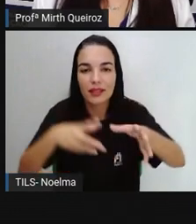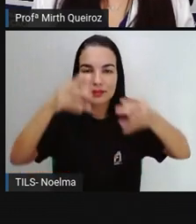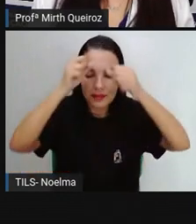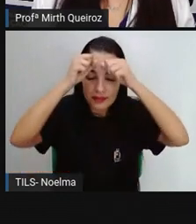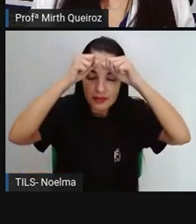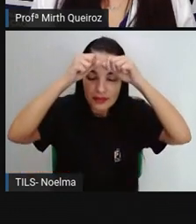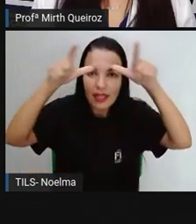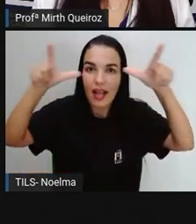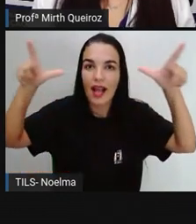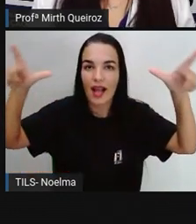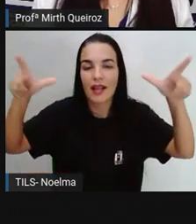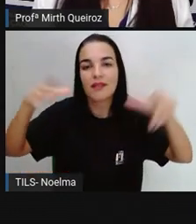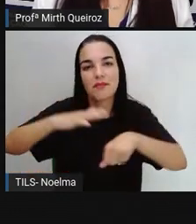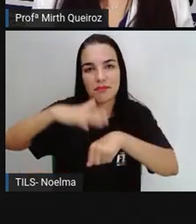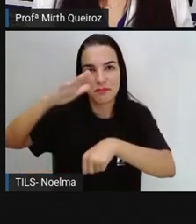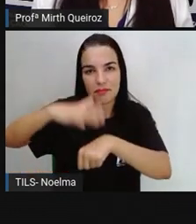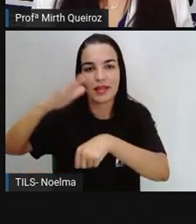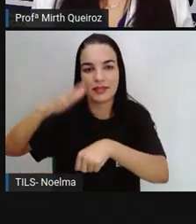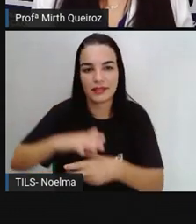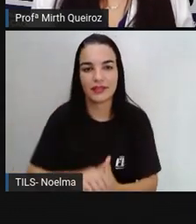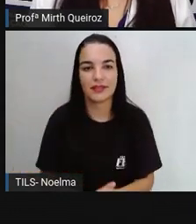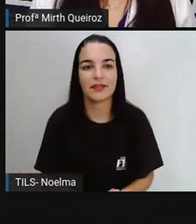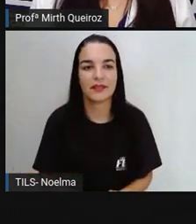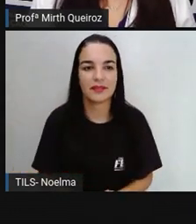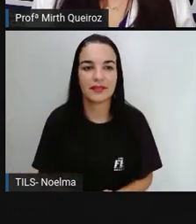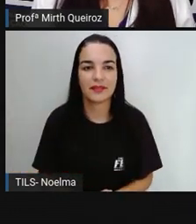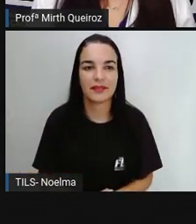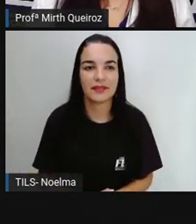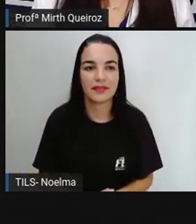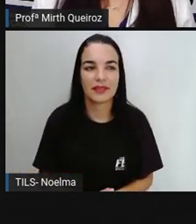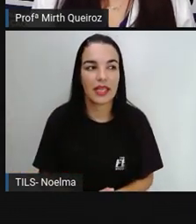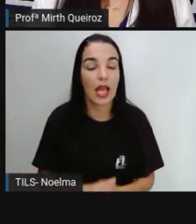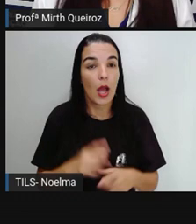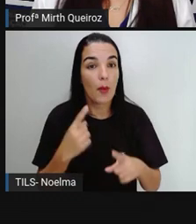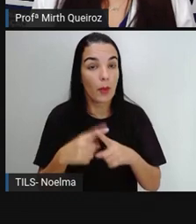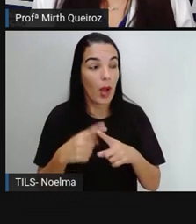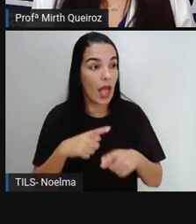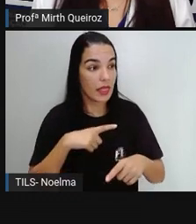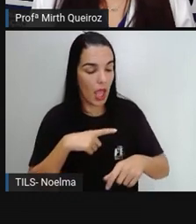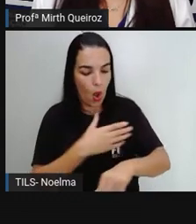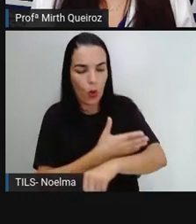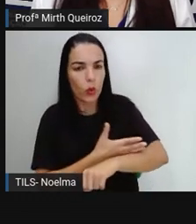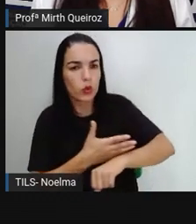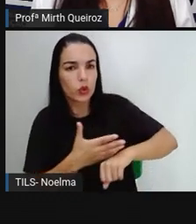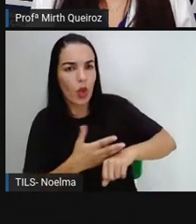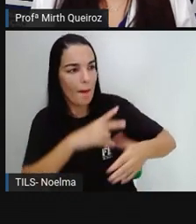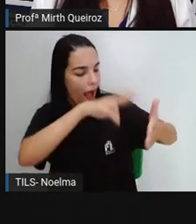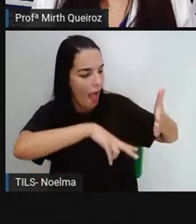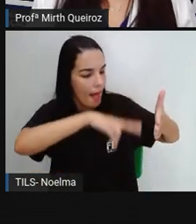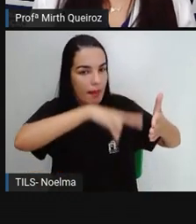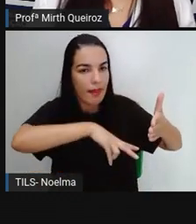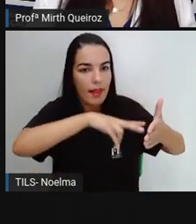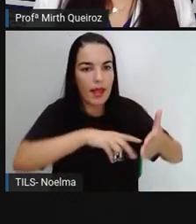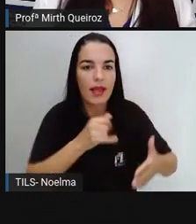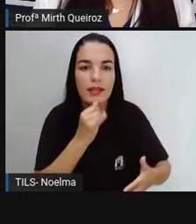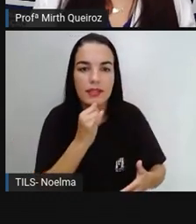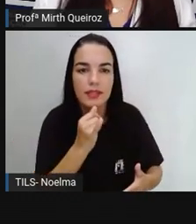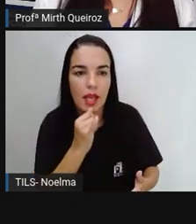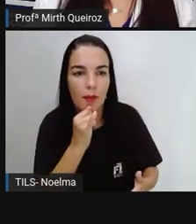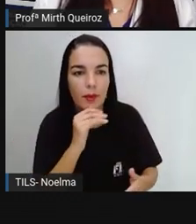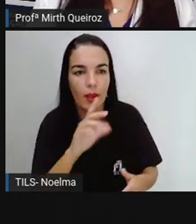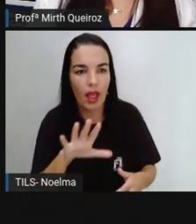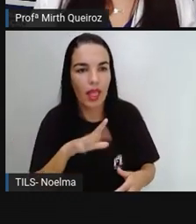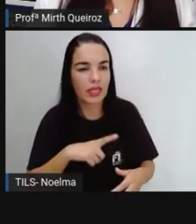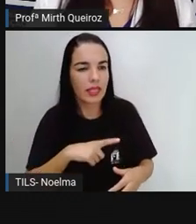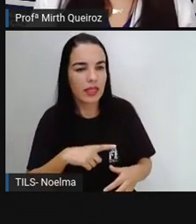consegue aprender mais coisas, né? Pessoas que têm o costume de ler, por exemplo, quando vai fazer um estudo,